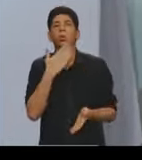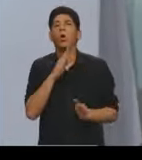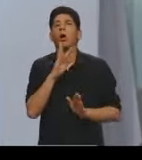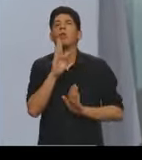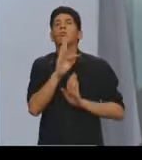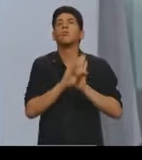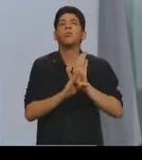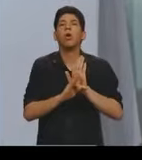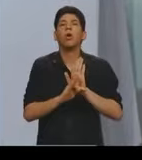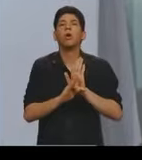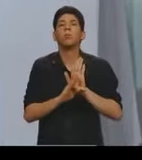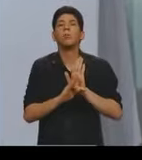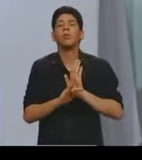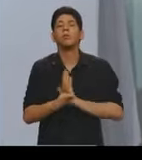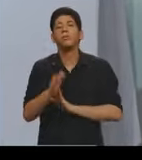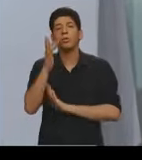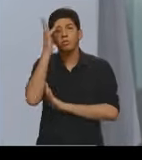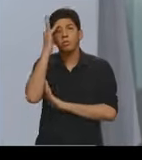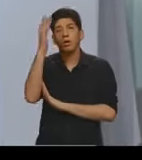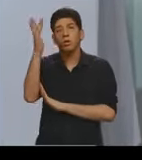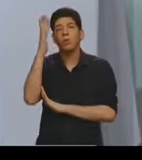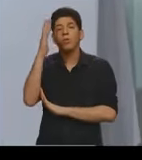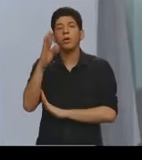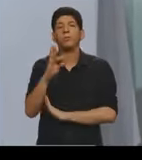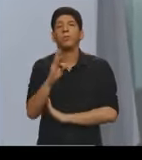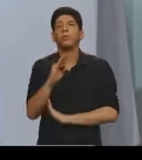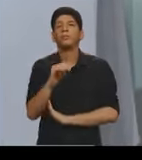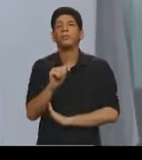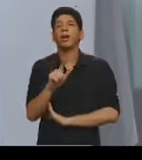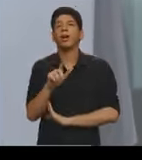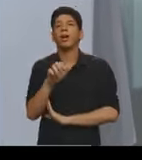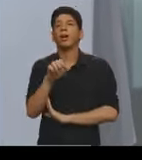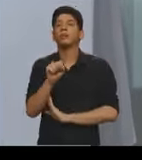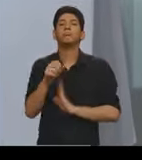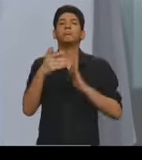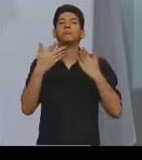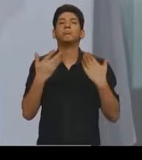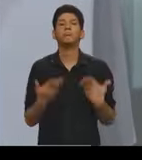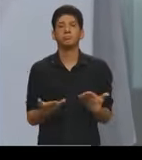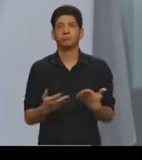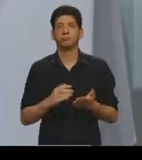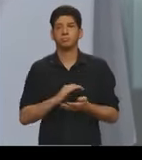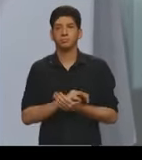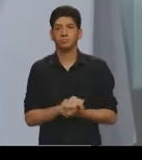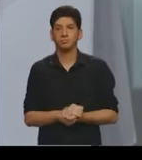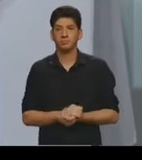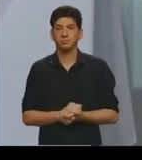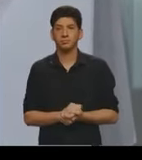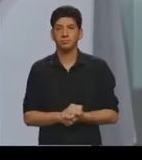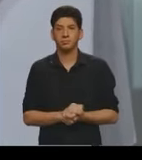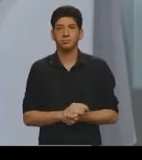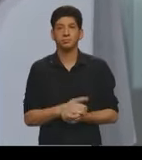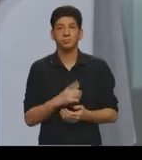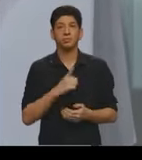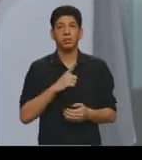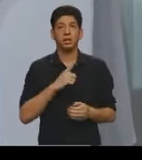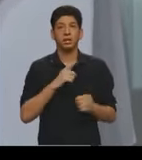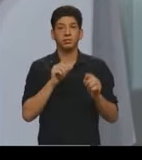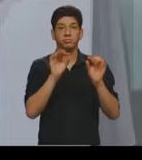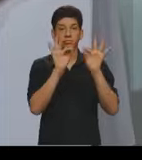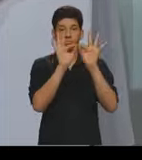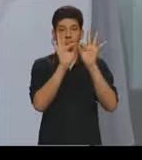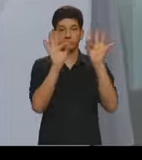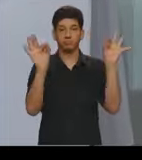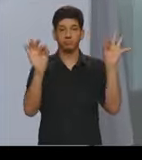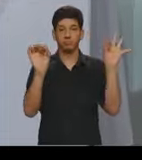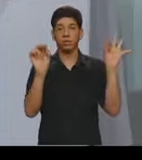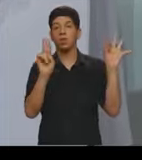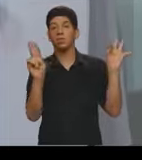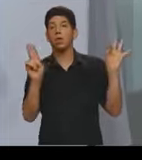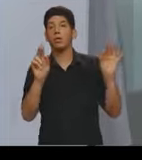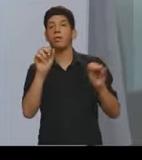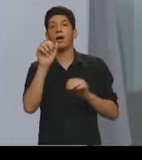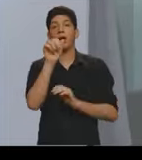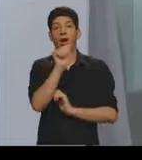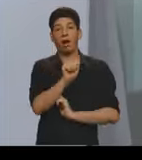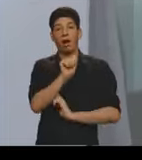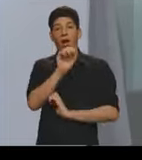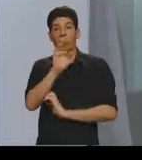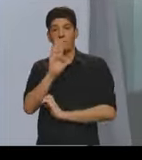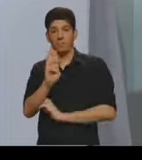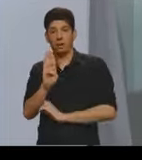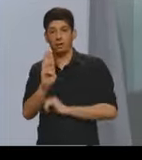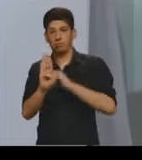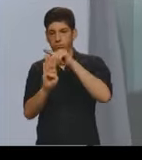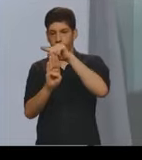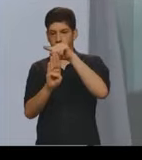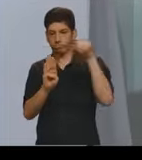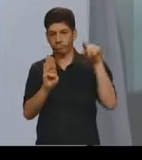do teorema de Tales? Eu tenho esse segmento que eu chamei de AB. Então, o segmento